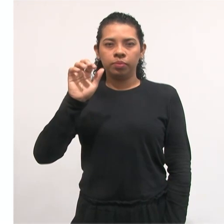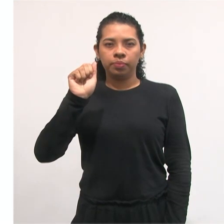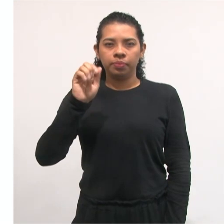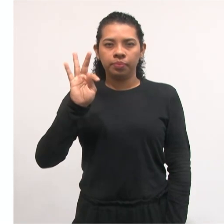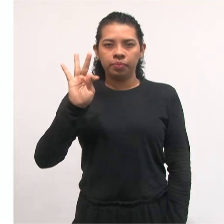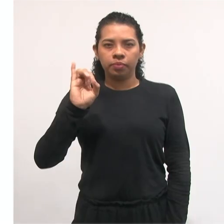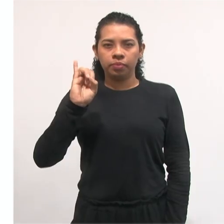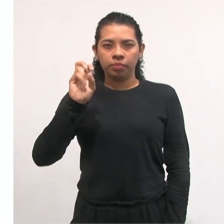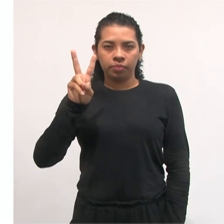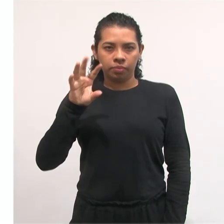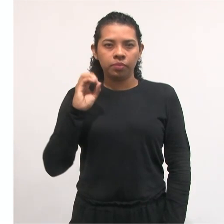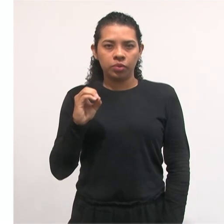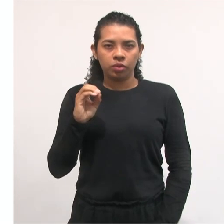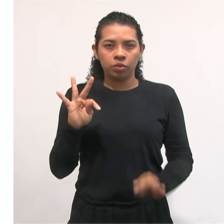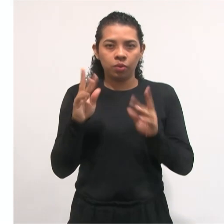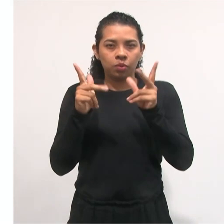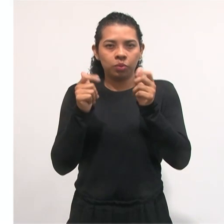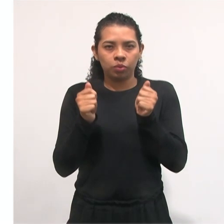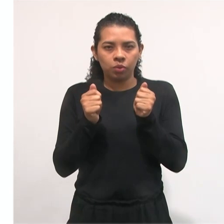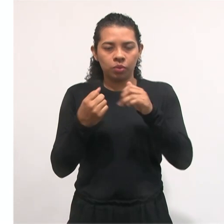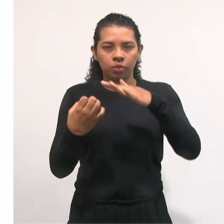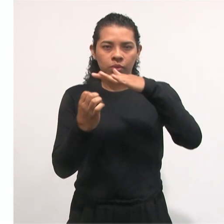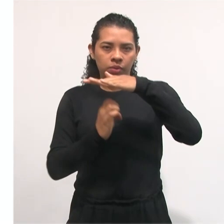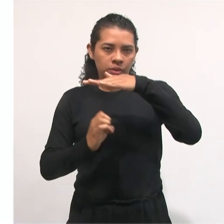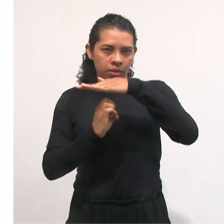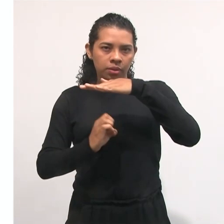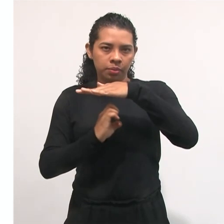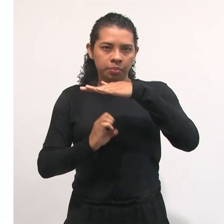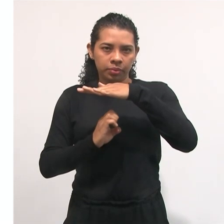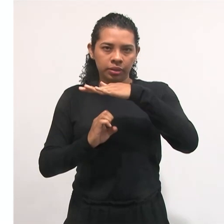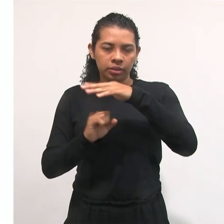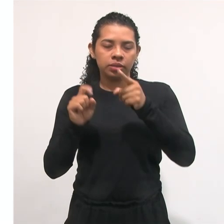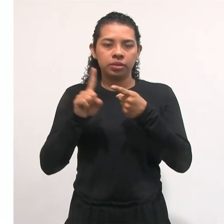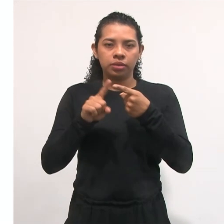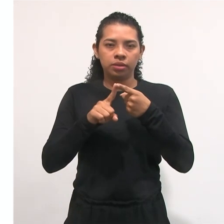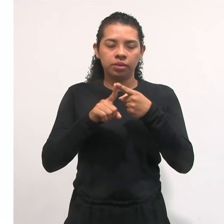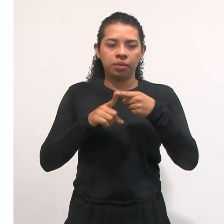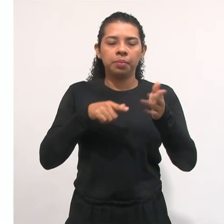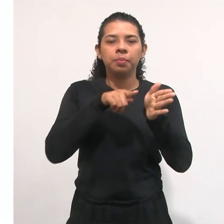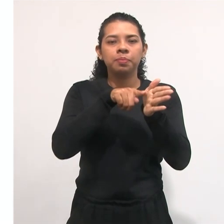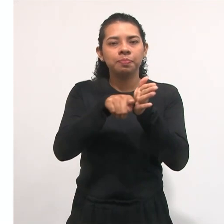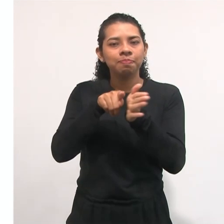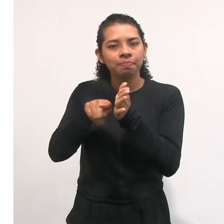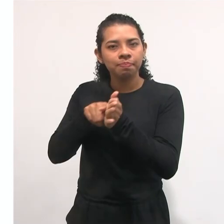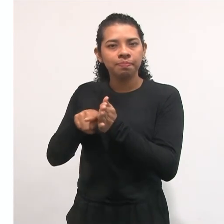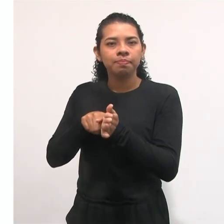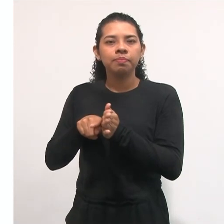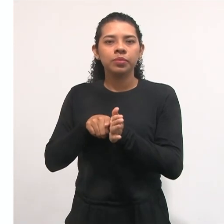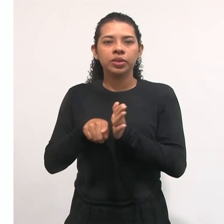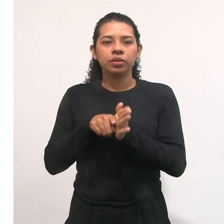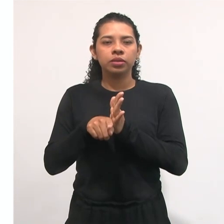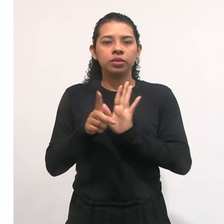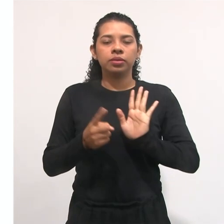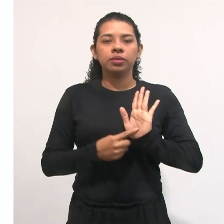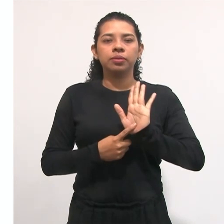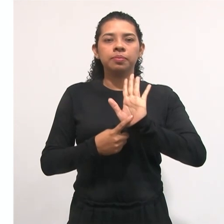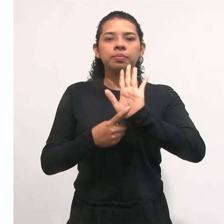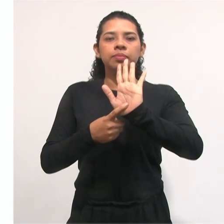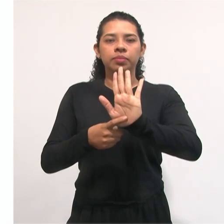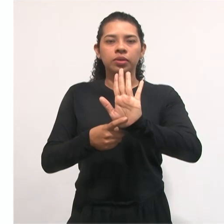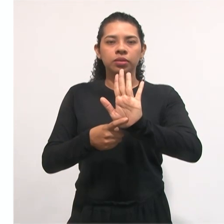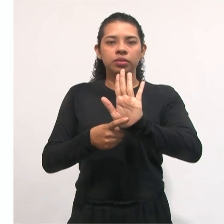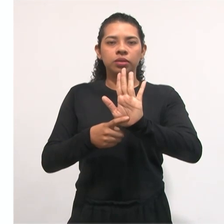as preferências dos consumidores obtidos em uma pesquisa. Essa é